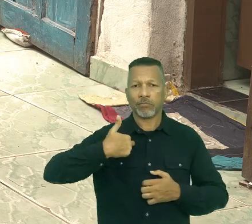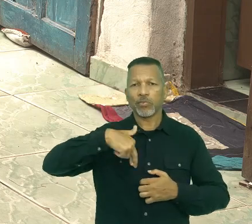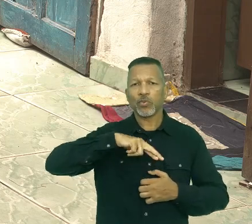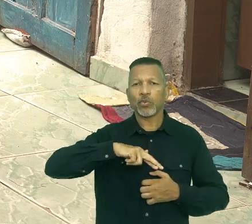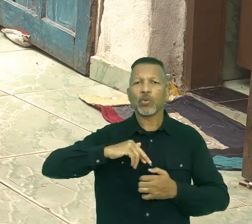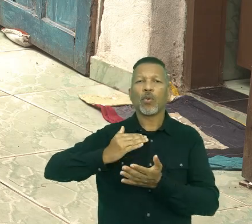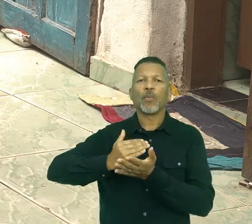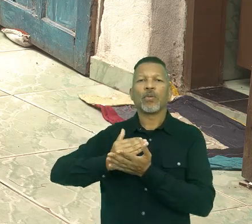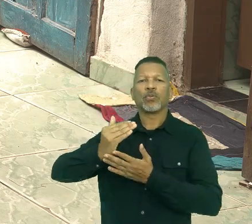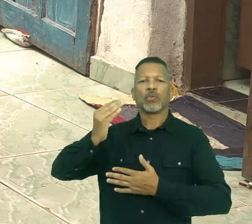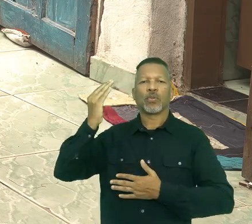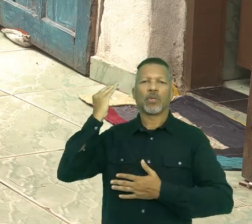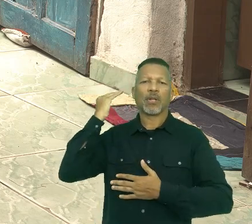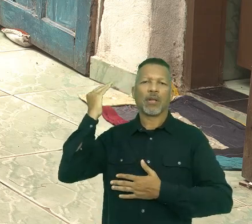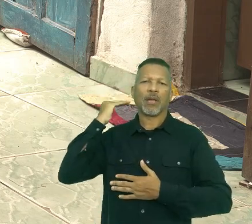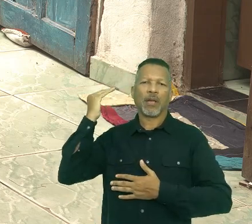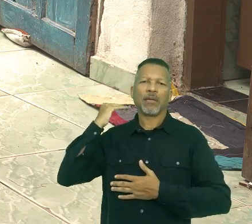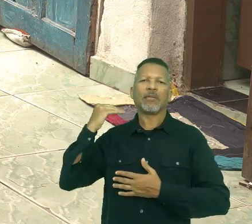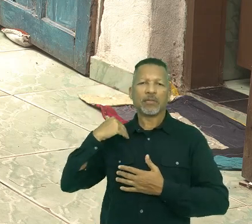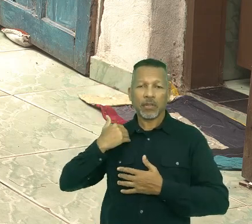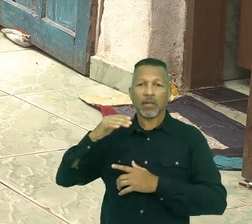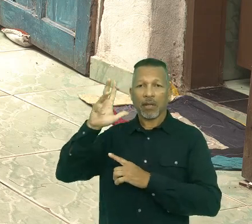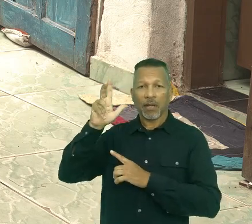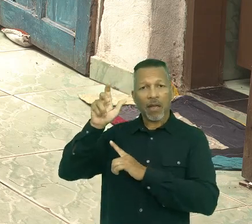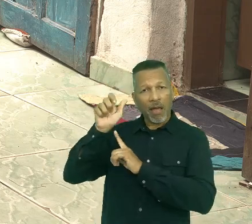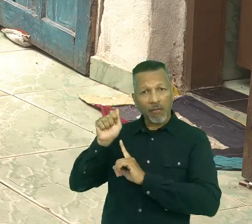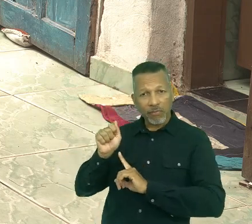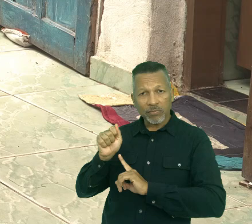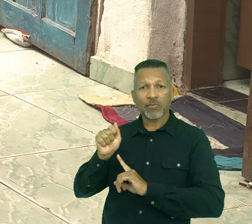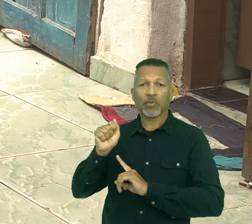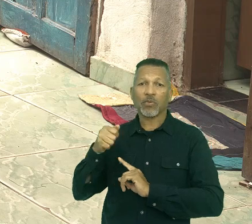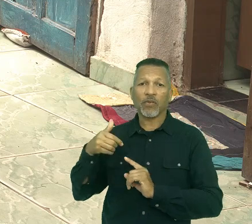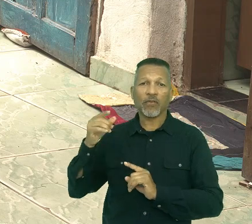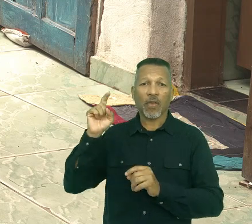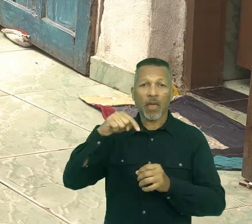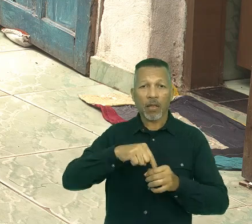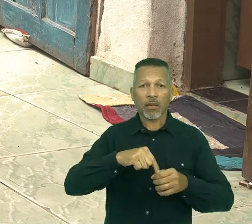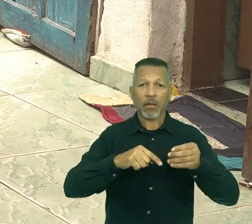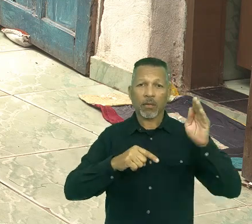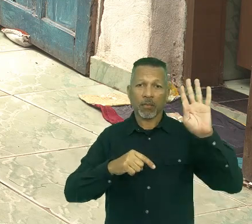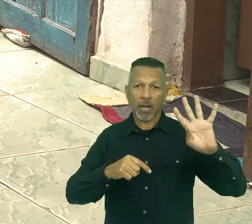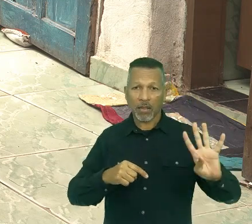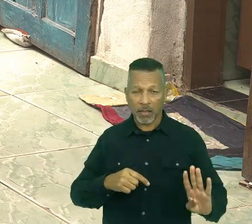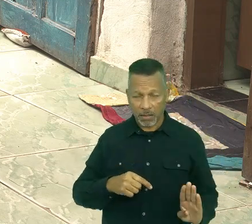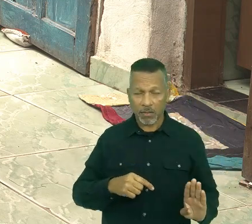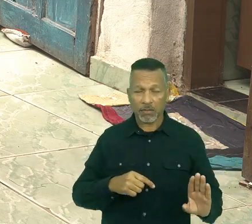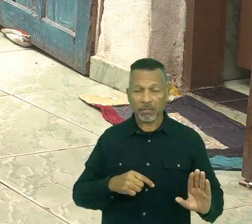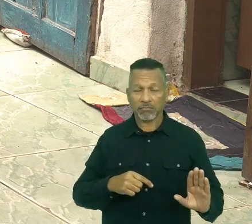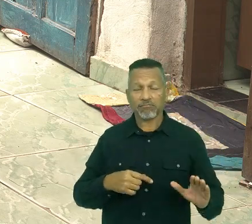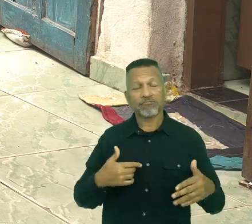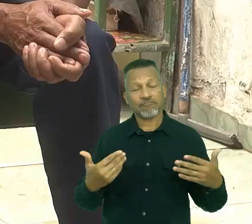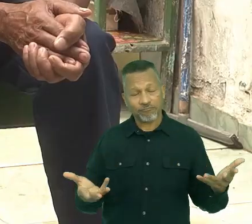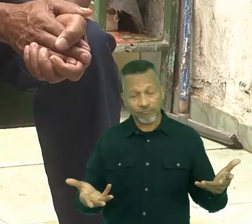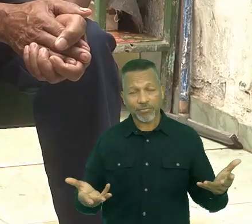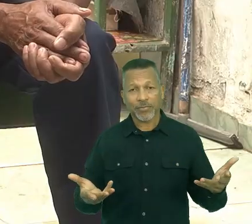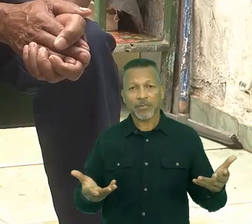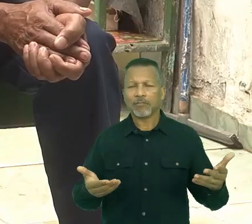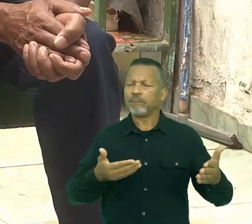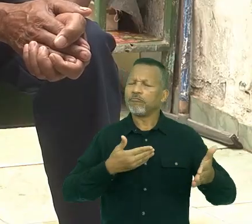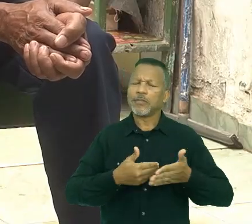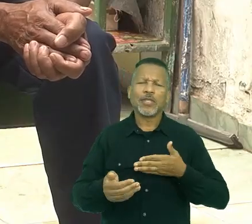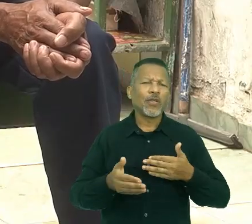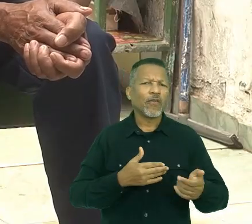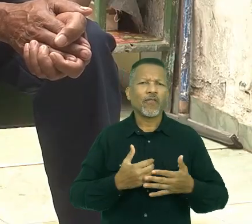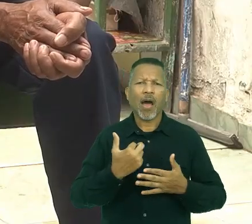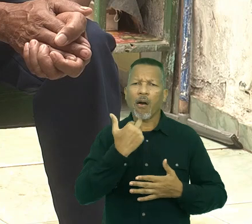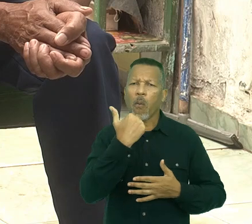lá do Áfrico brasileiro, né? Começou lá da África, veio para o Brasil, né? Não importa a